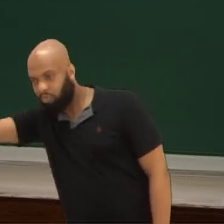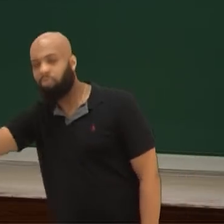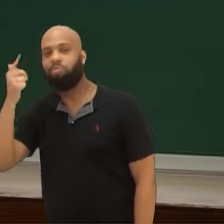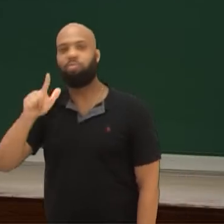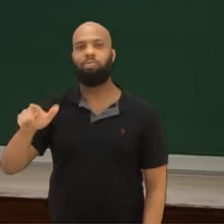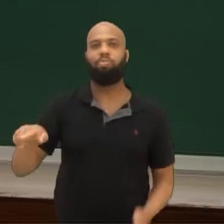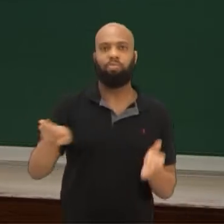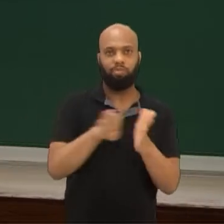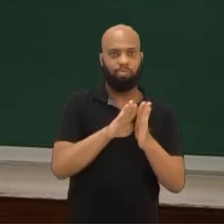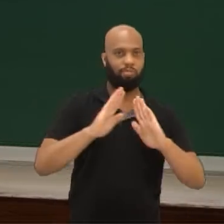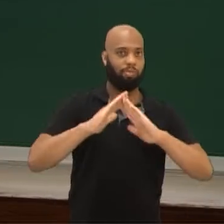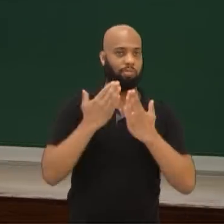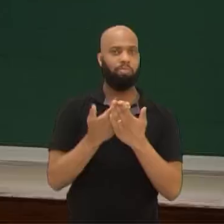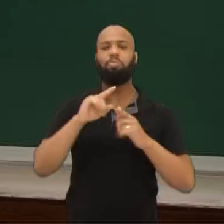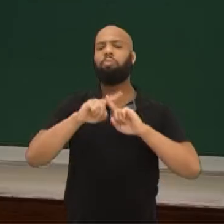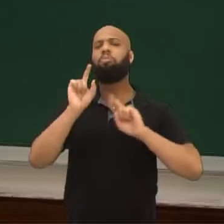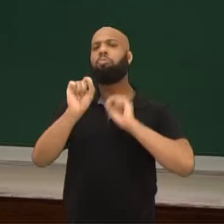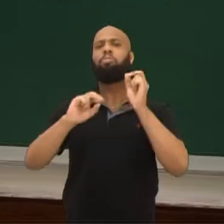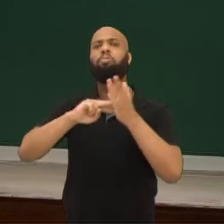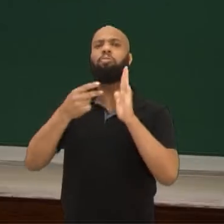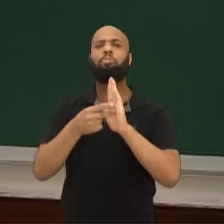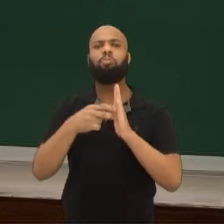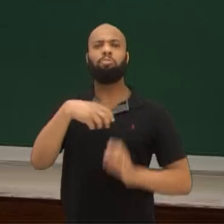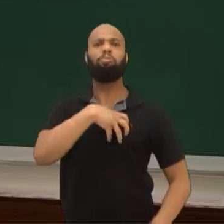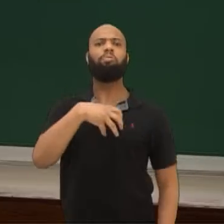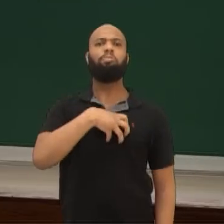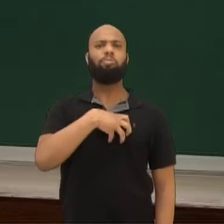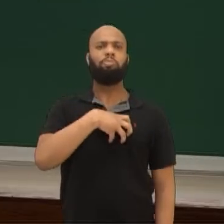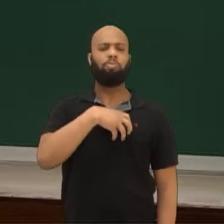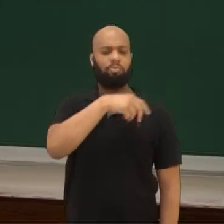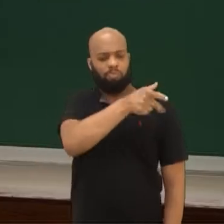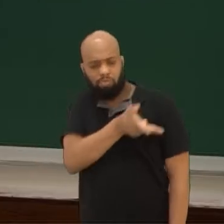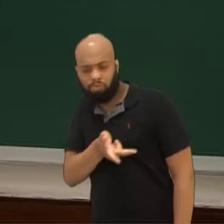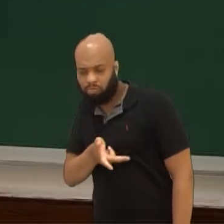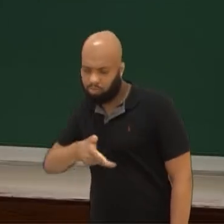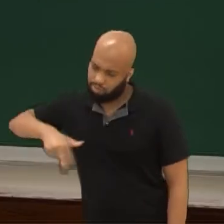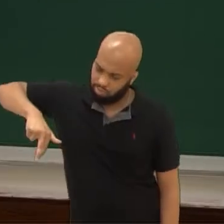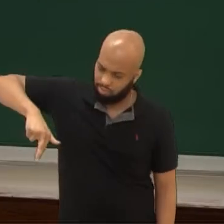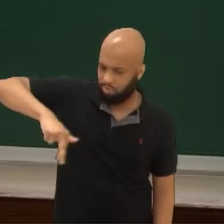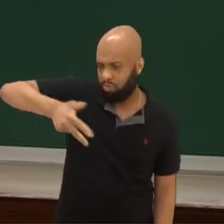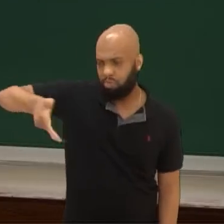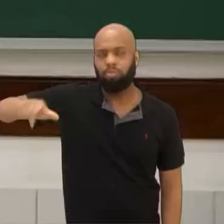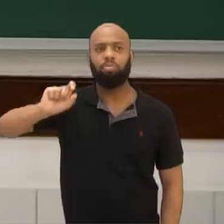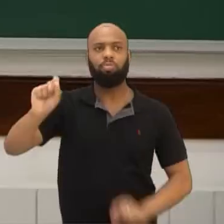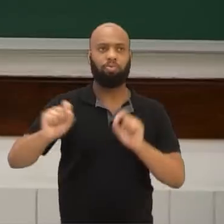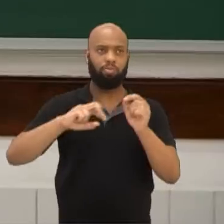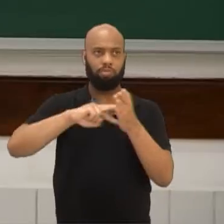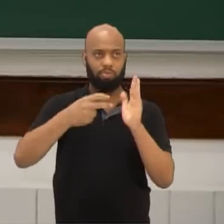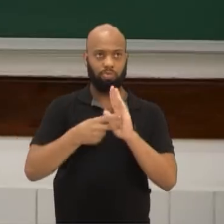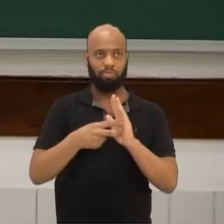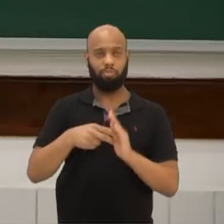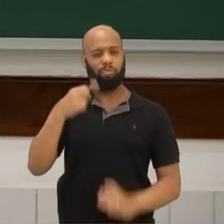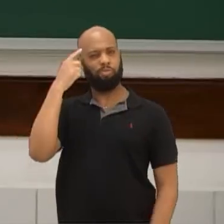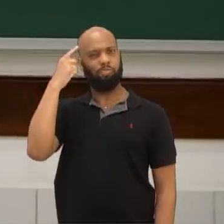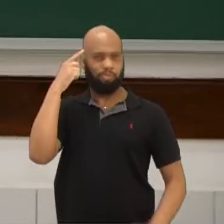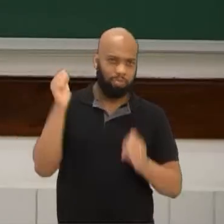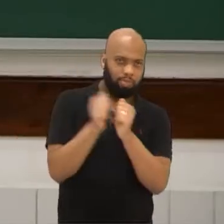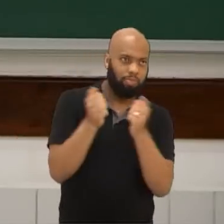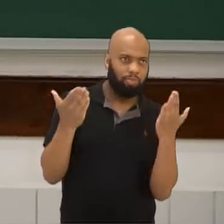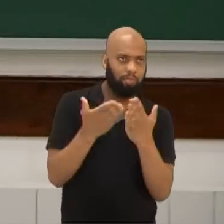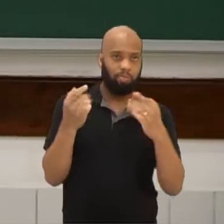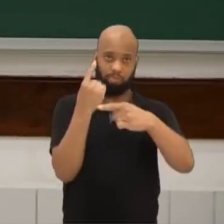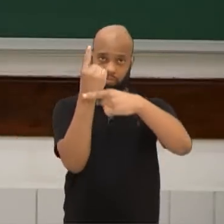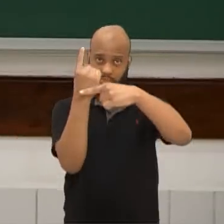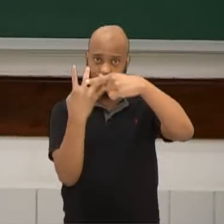O que será que quer dizer essas curvas? Vamos ver? Vamos estudar um pouquinho mais? Então aqui, ele percorreu, vamos pensar juntos, ele